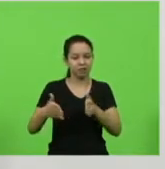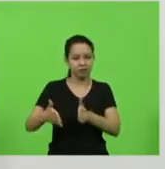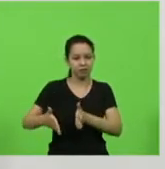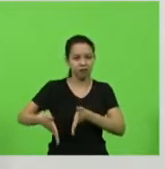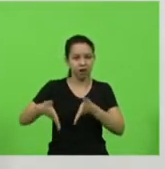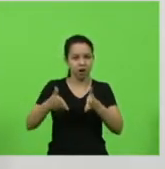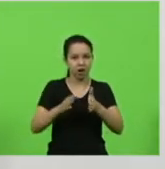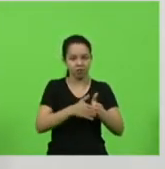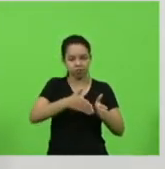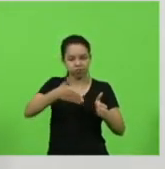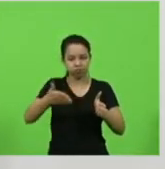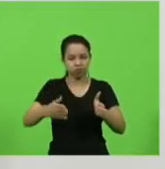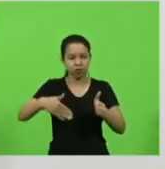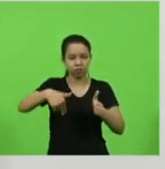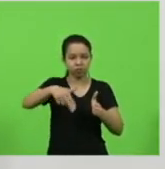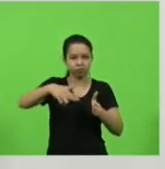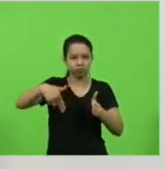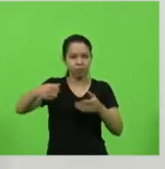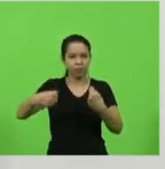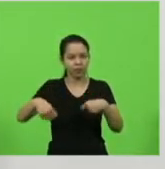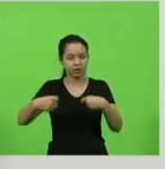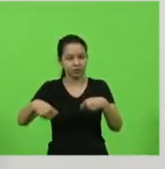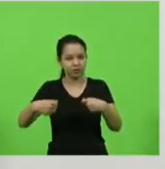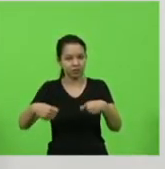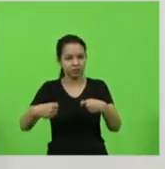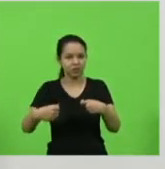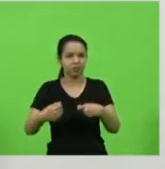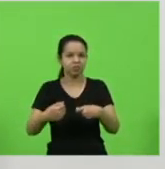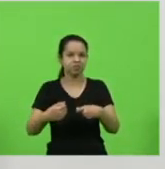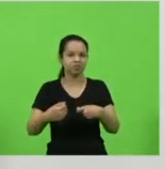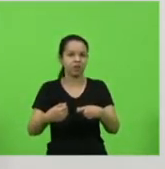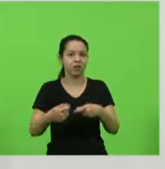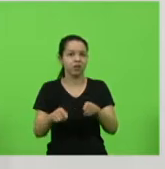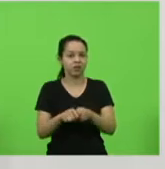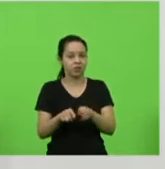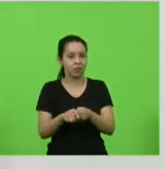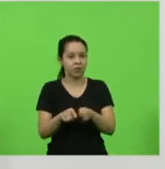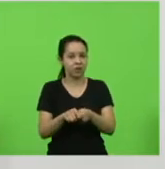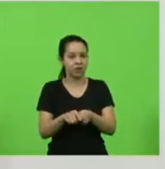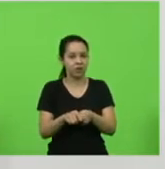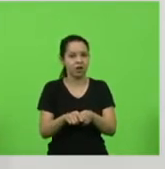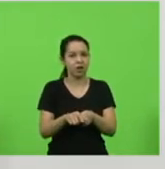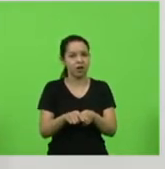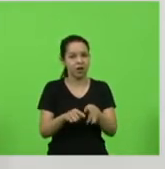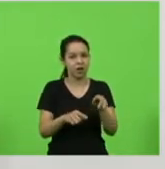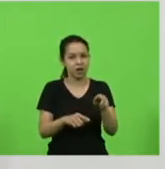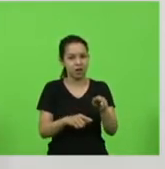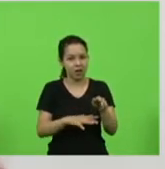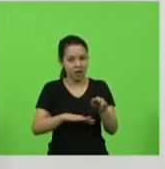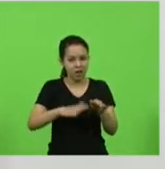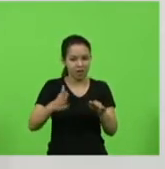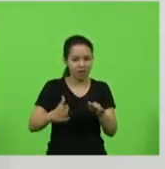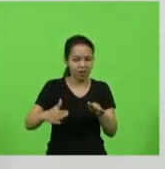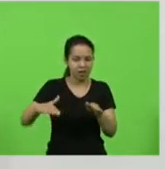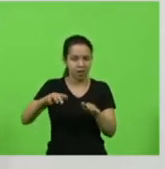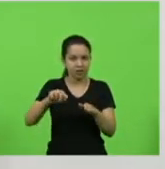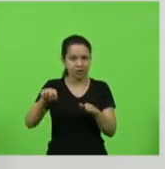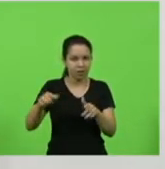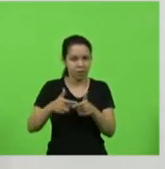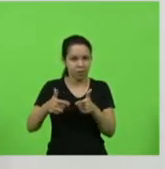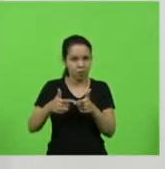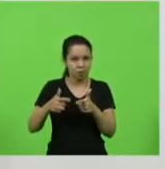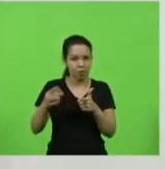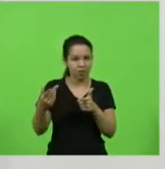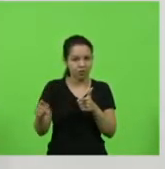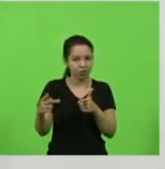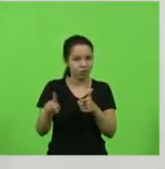Temos o envolvimento da Serra Dona Francisca, mas que não é exclusivo o problema da Serra, e sim todo o trajeto,